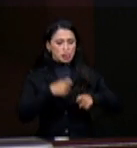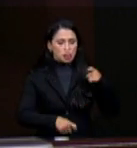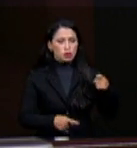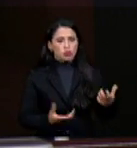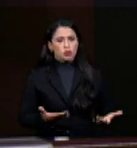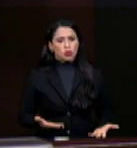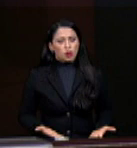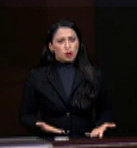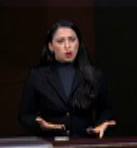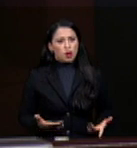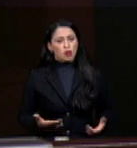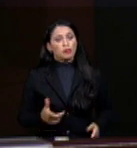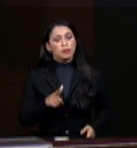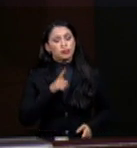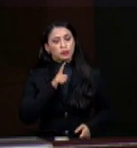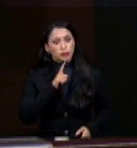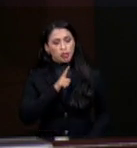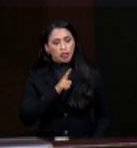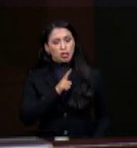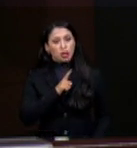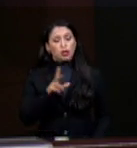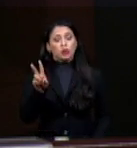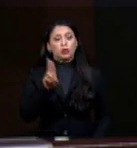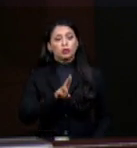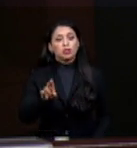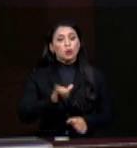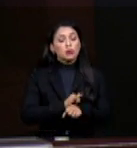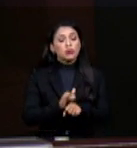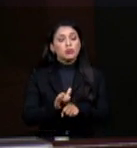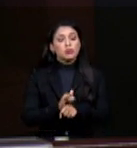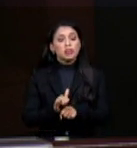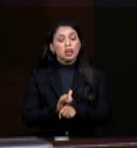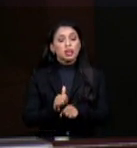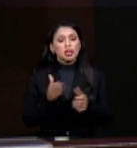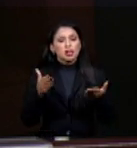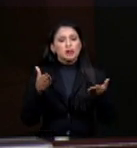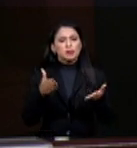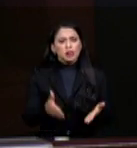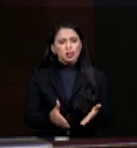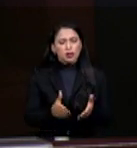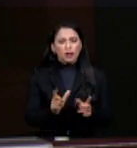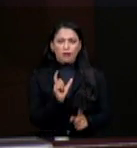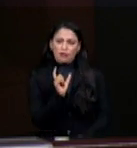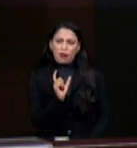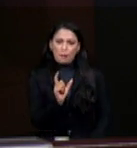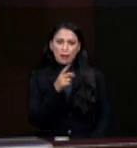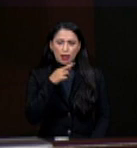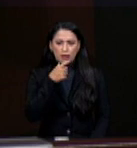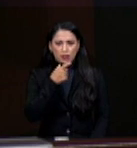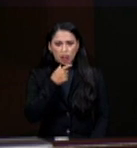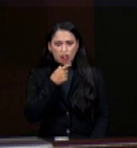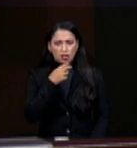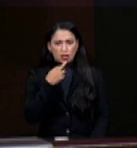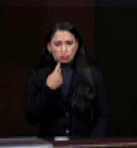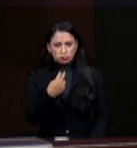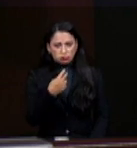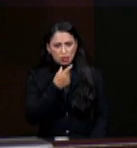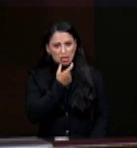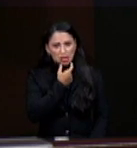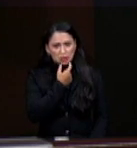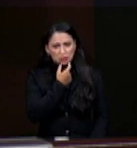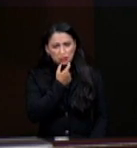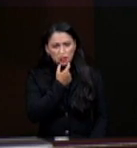Utilizamos uma ferramenta de análise específica para os projetos, a Gender-Based Analysis MICE, para avaliar